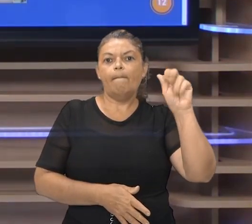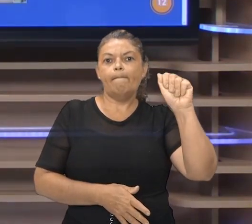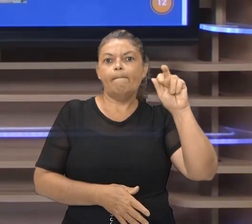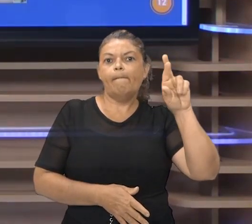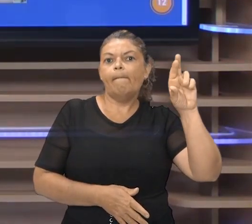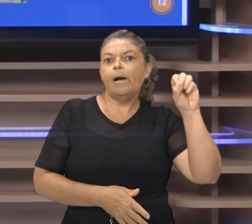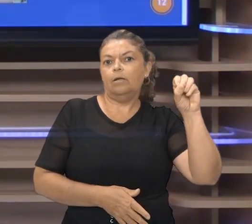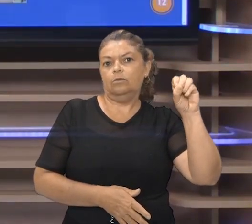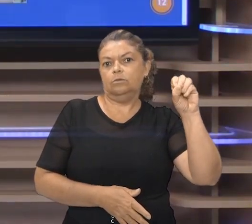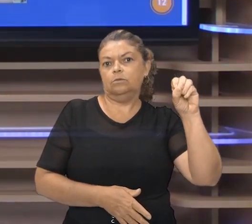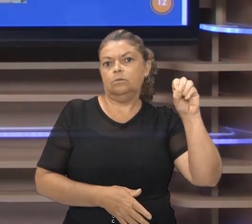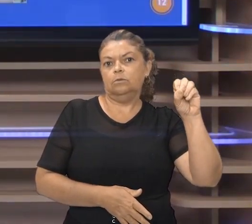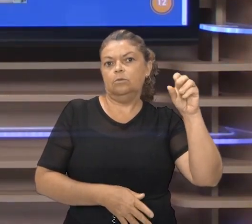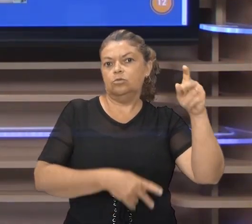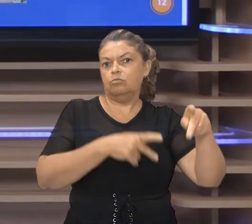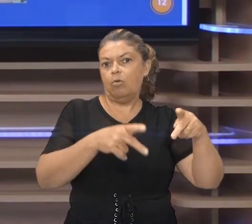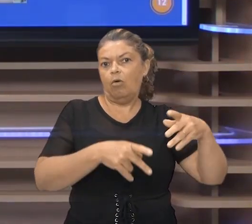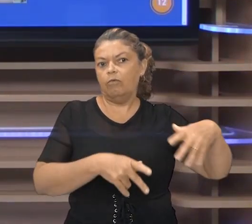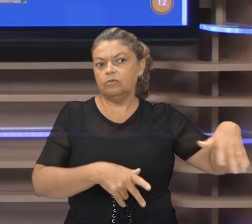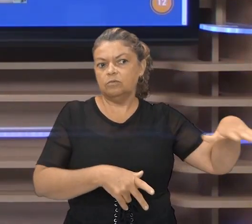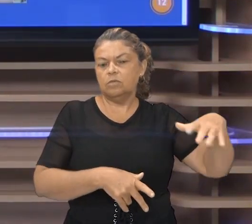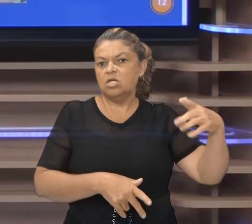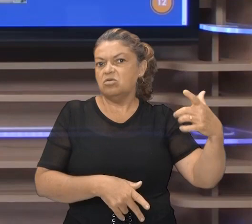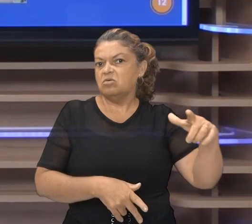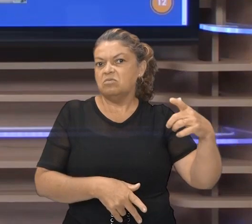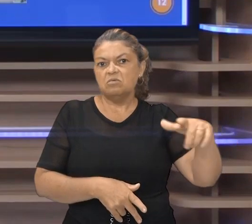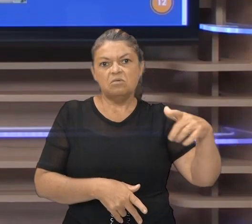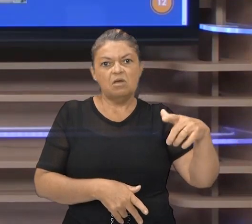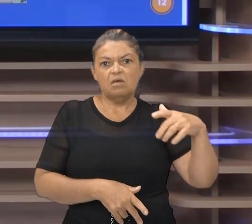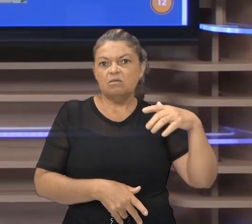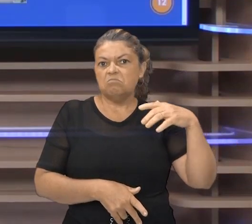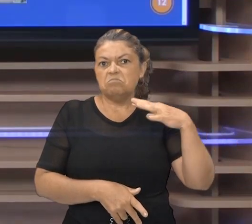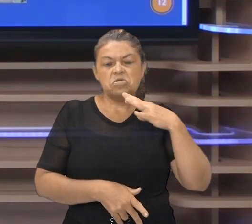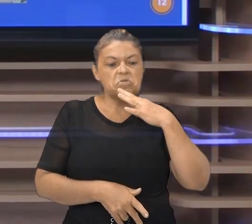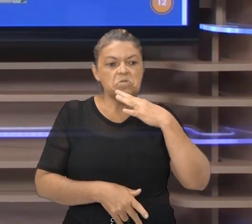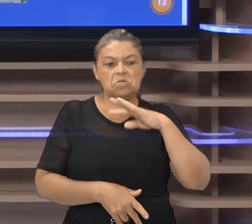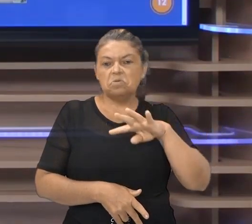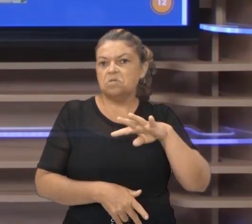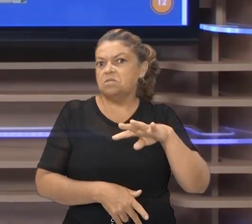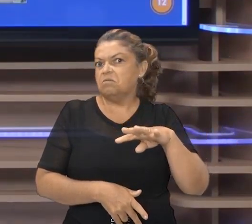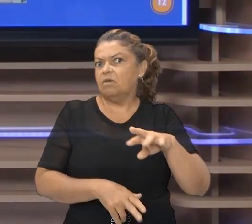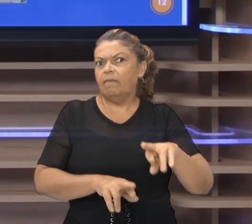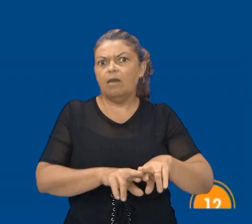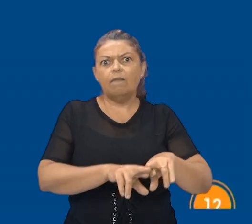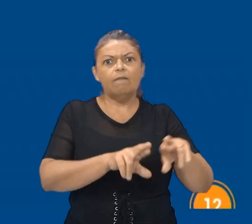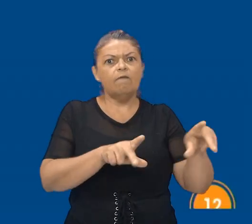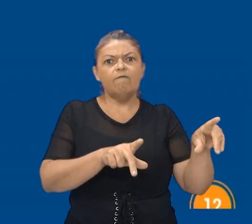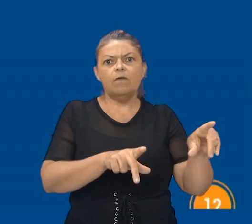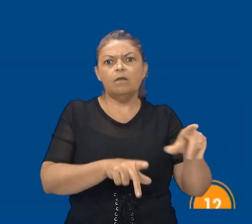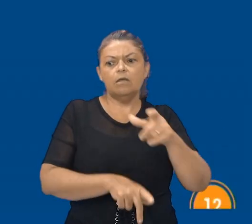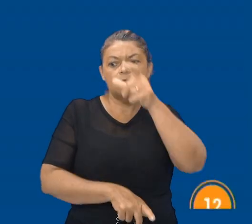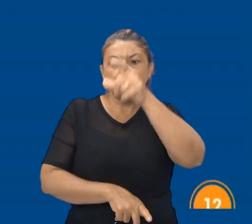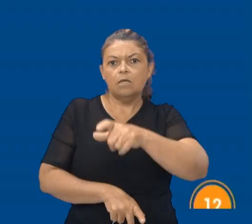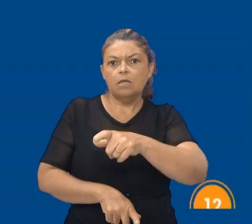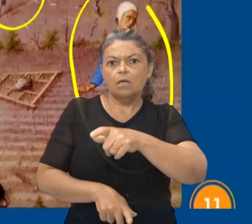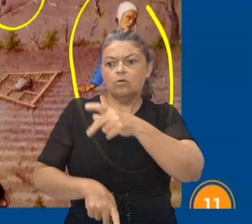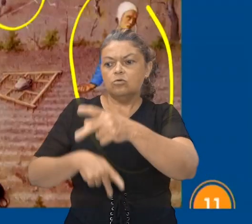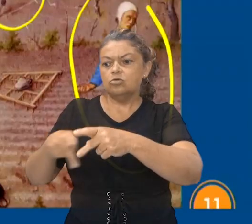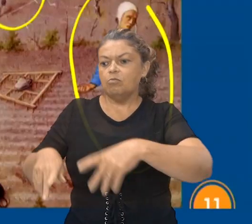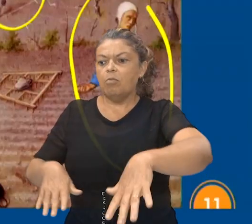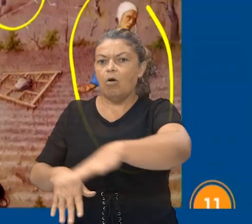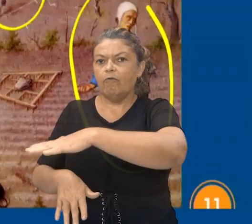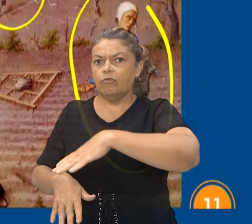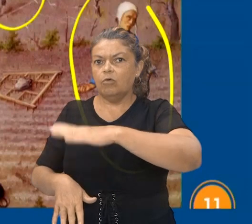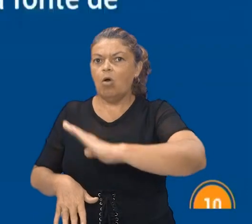não tinham técnicas agrícolas. Eles eram completamente diferentes dos romanos. Atenção, por que